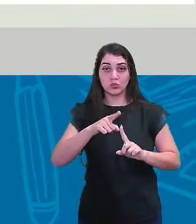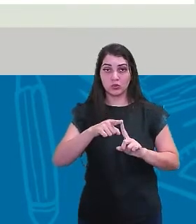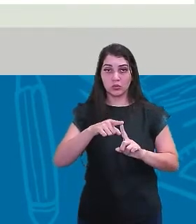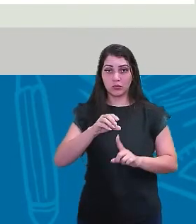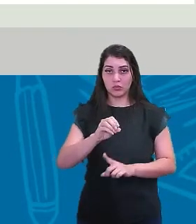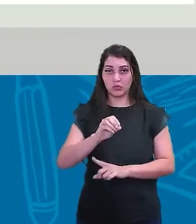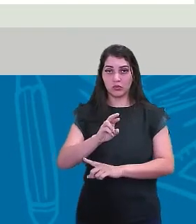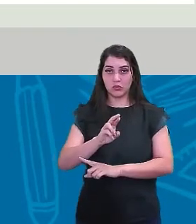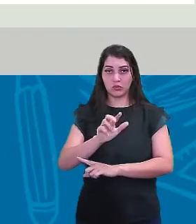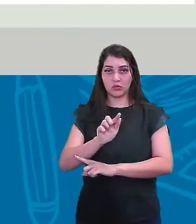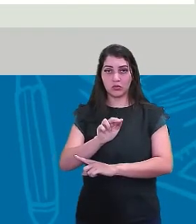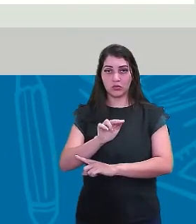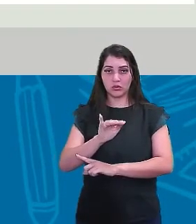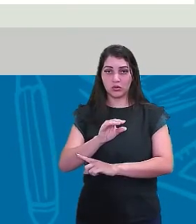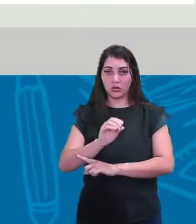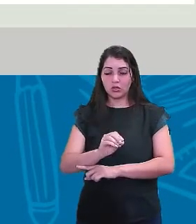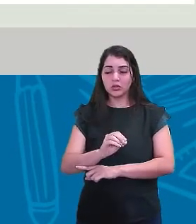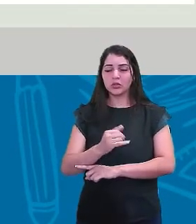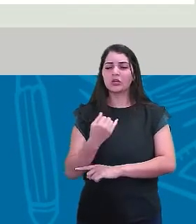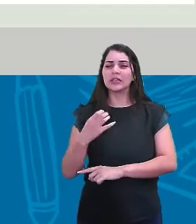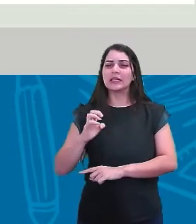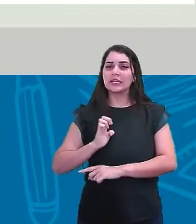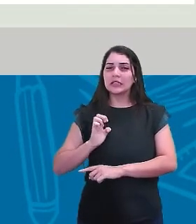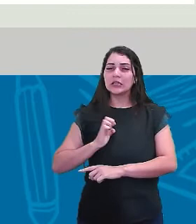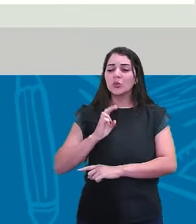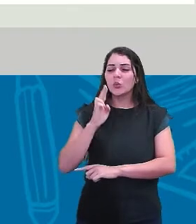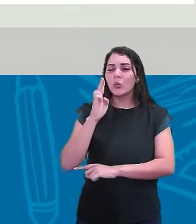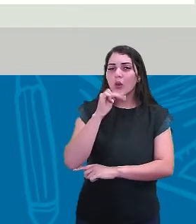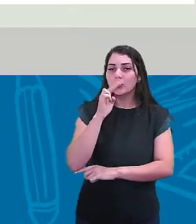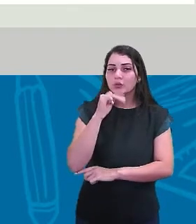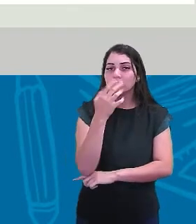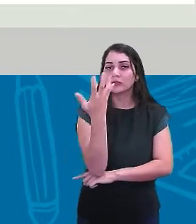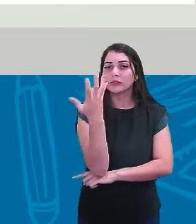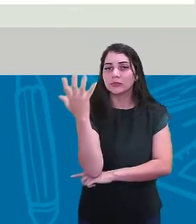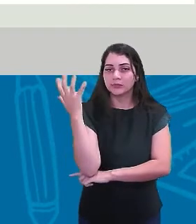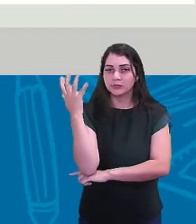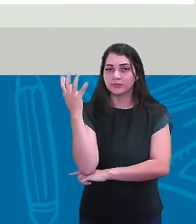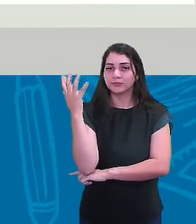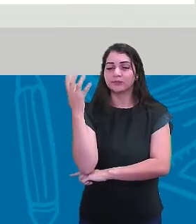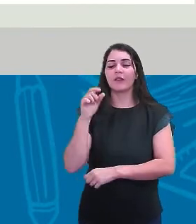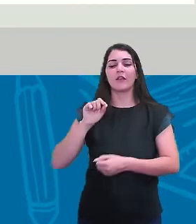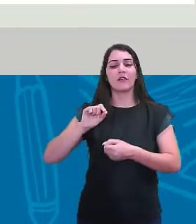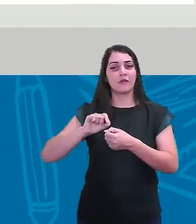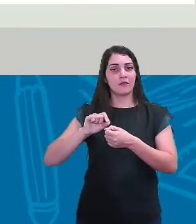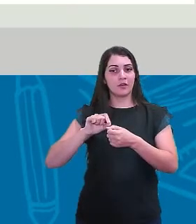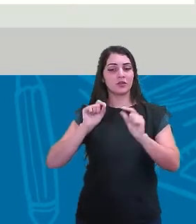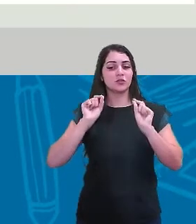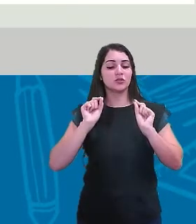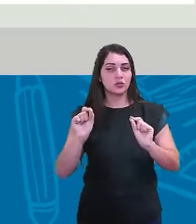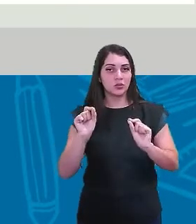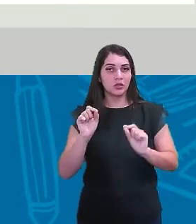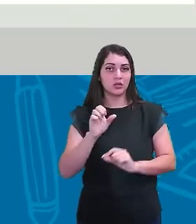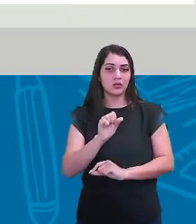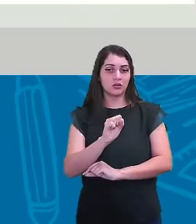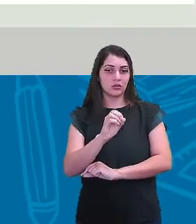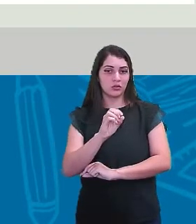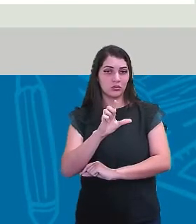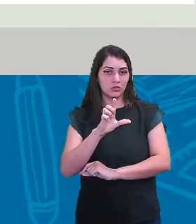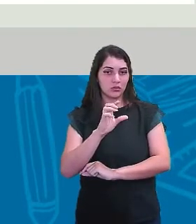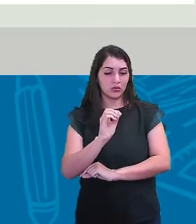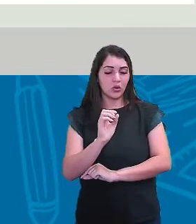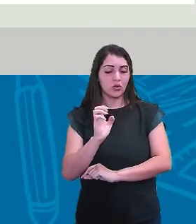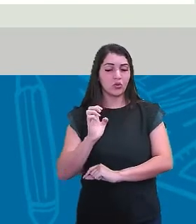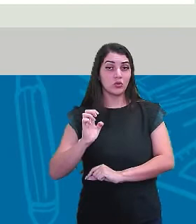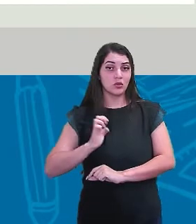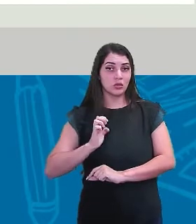portanto, muito rico em nutrientes para as plantas. Isso faz com que o solo rico